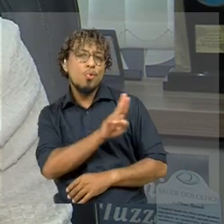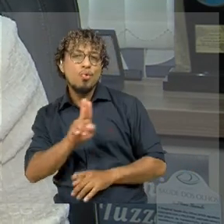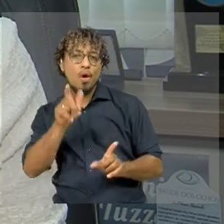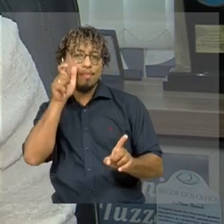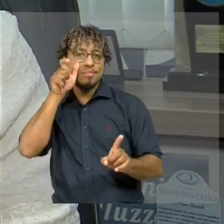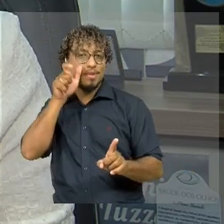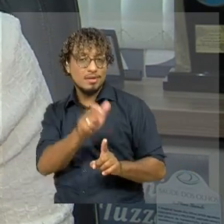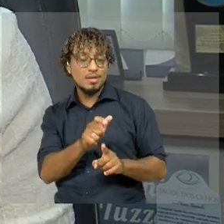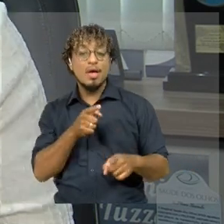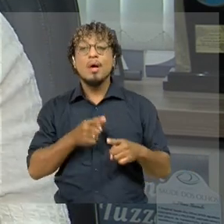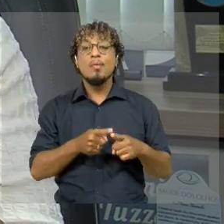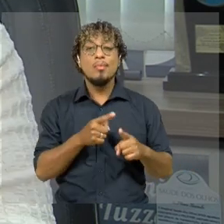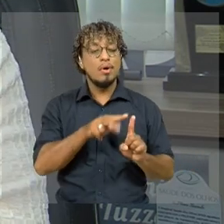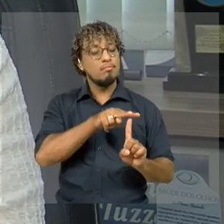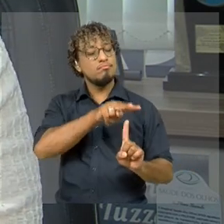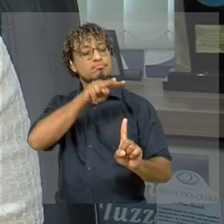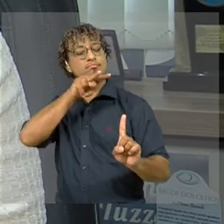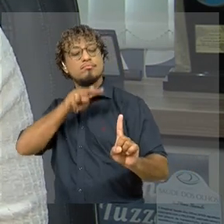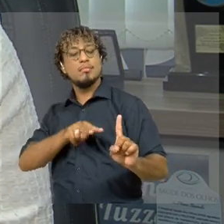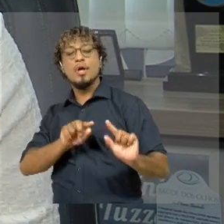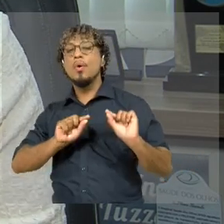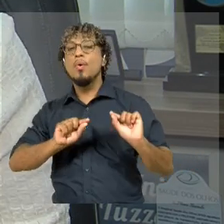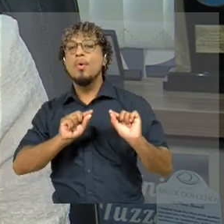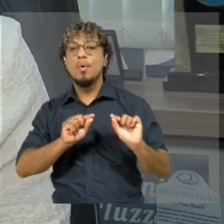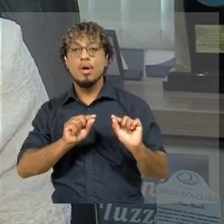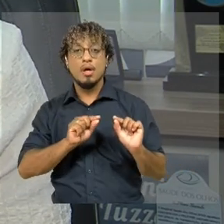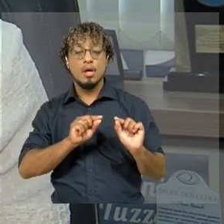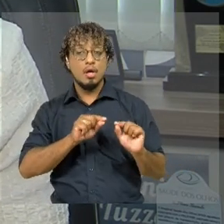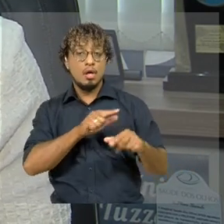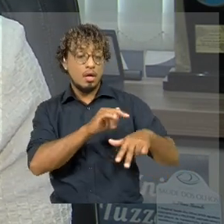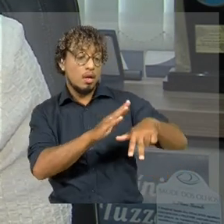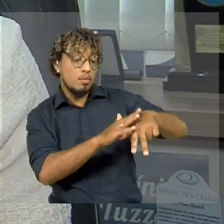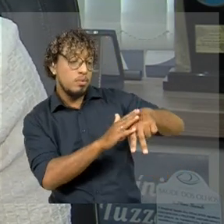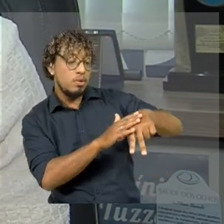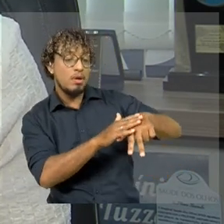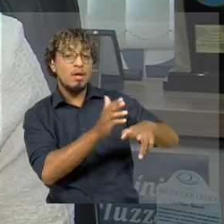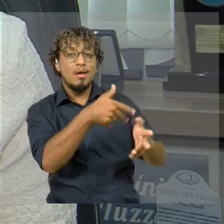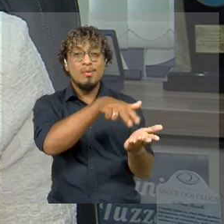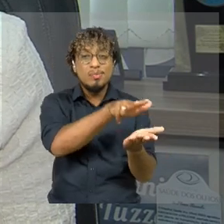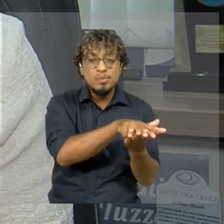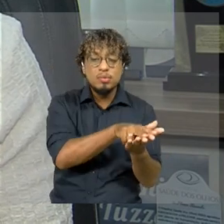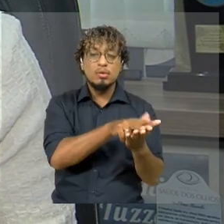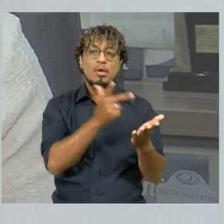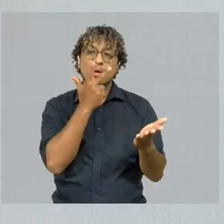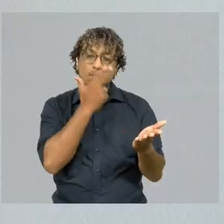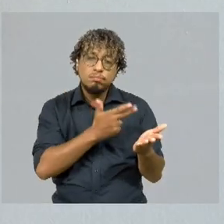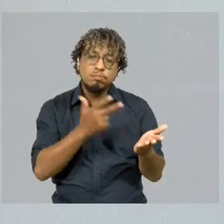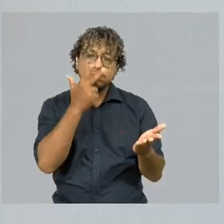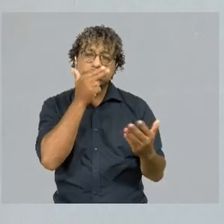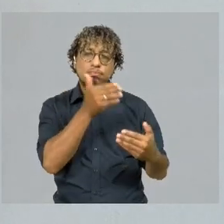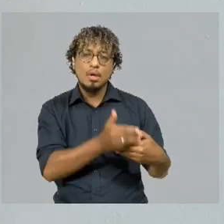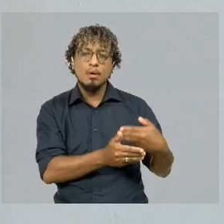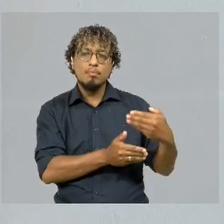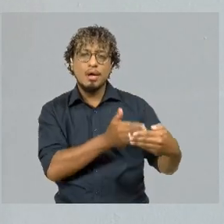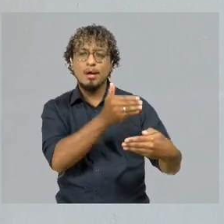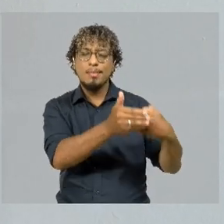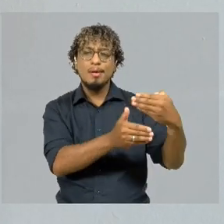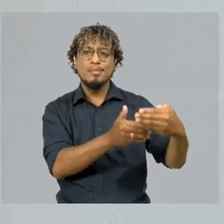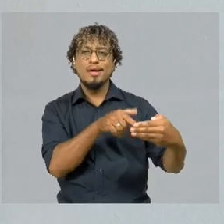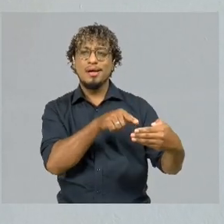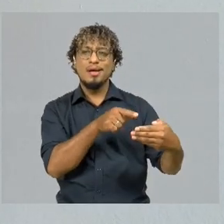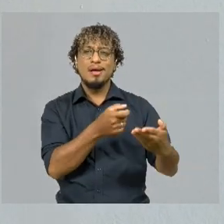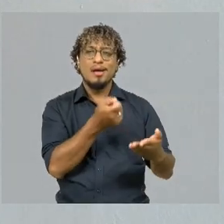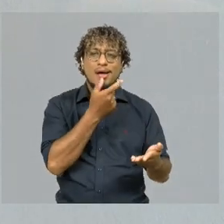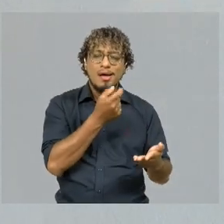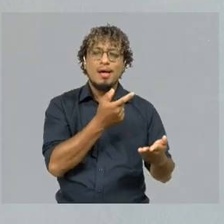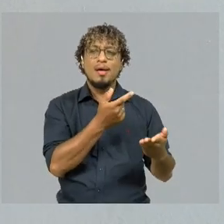porque é a visão de... A gente está tirando um pouco esse paciente da rotina terapêutica dele do dia